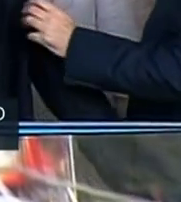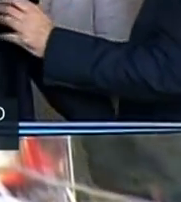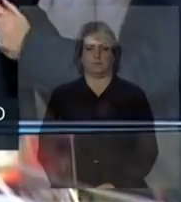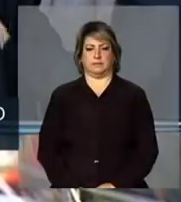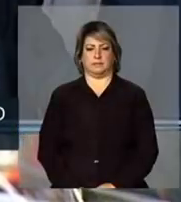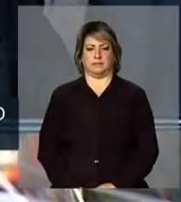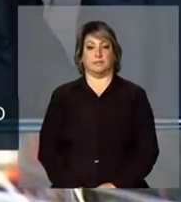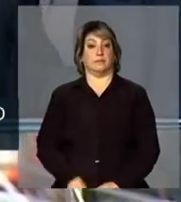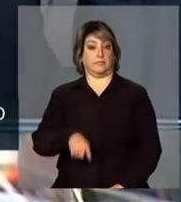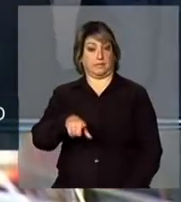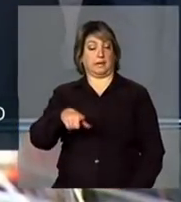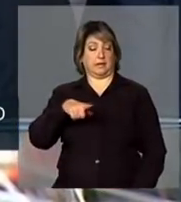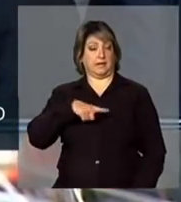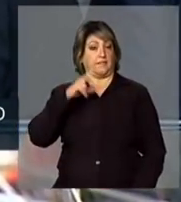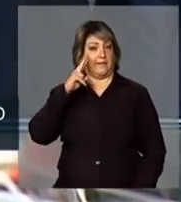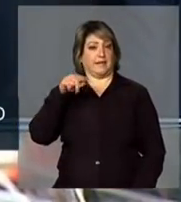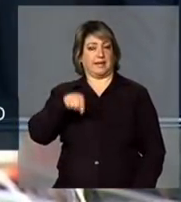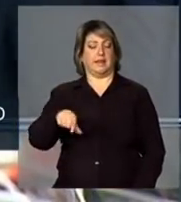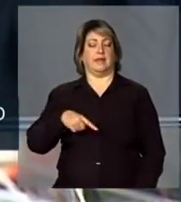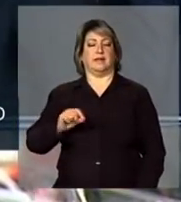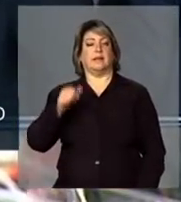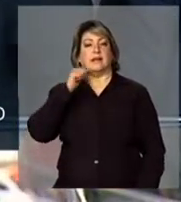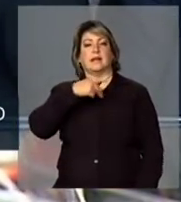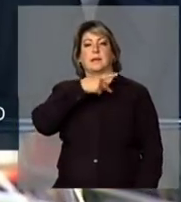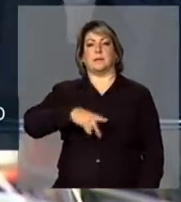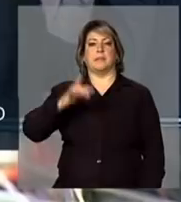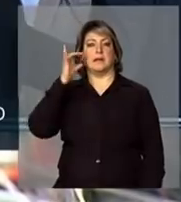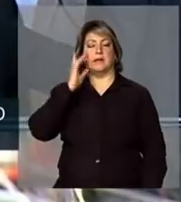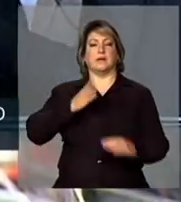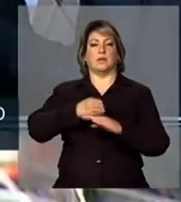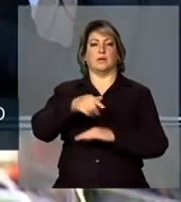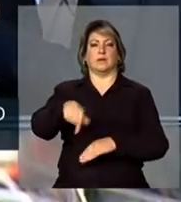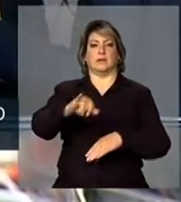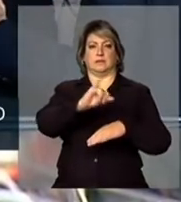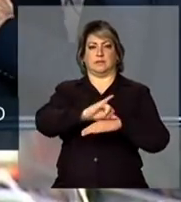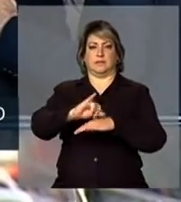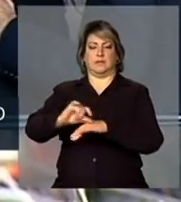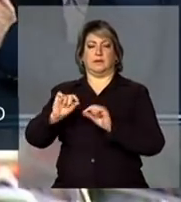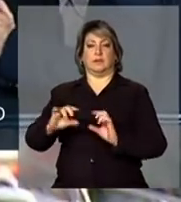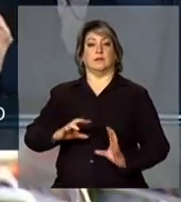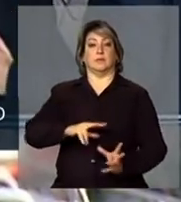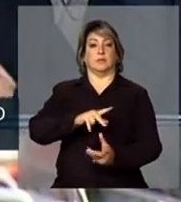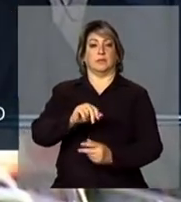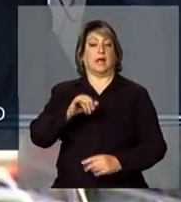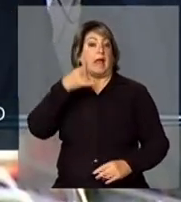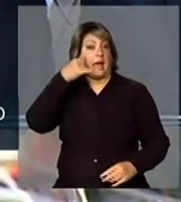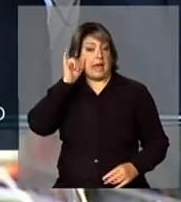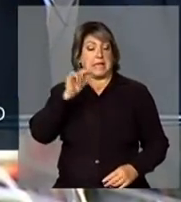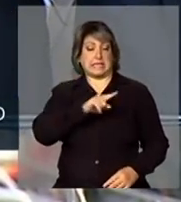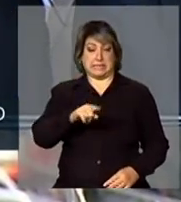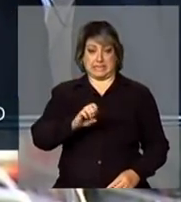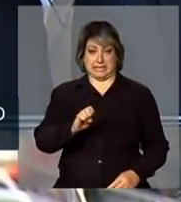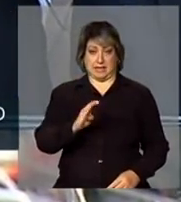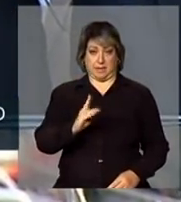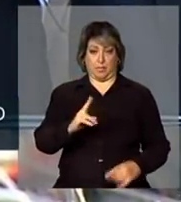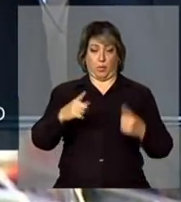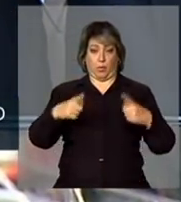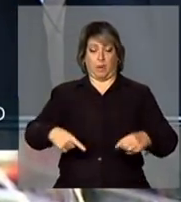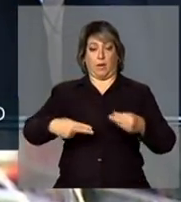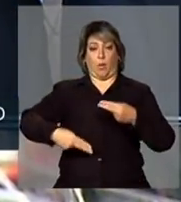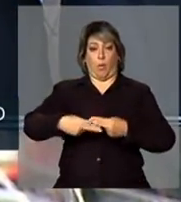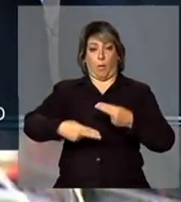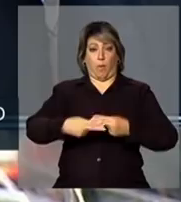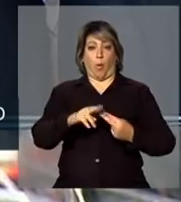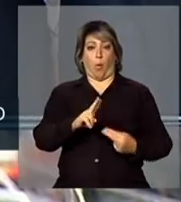Você acompanha a participação da presidenta Dilma Rousseff na Exposição Internacional de Gado Zebu, em Uberaba, Minas